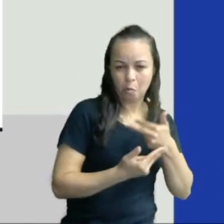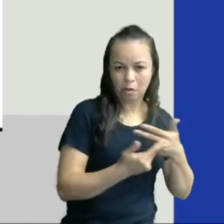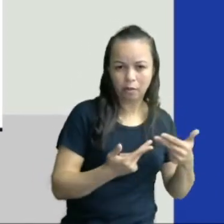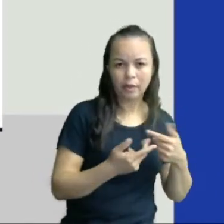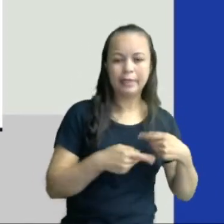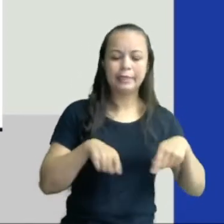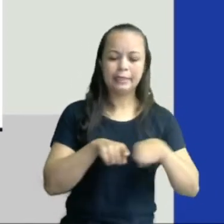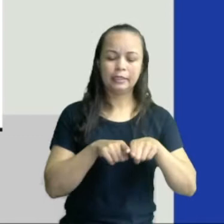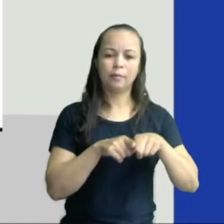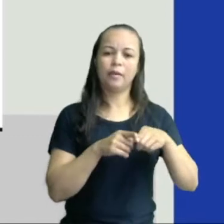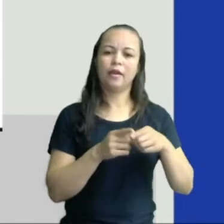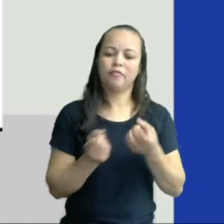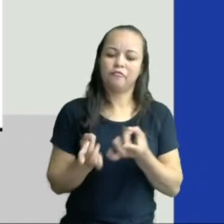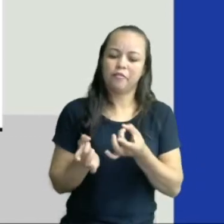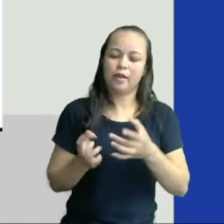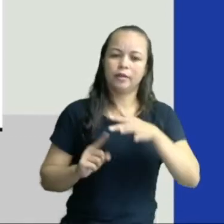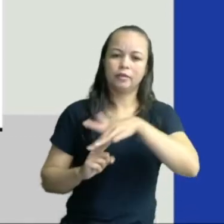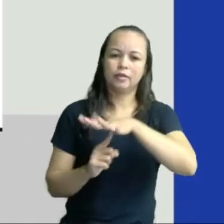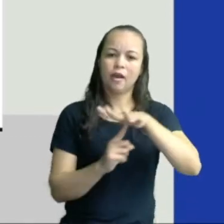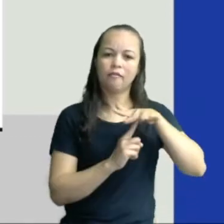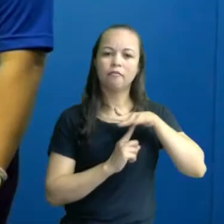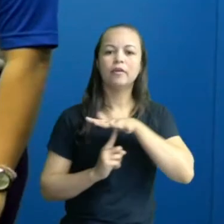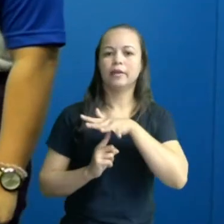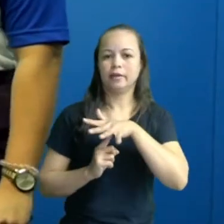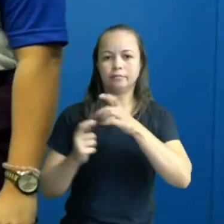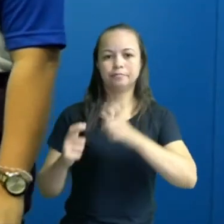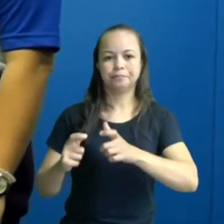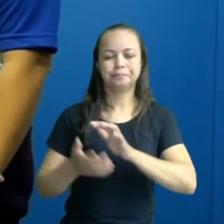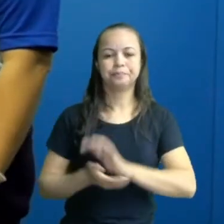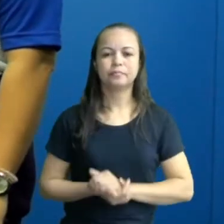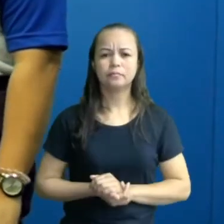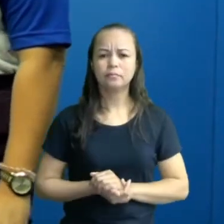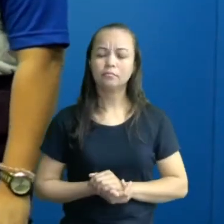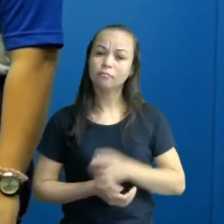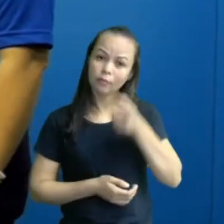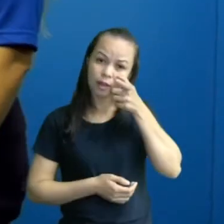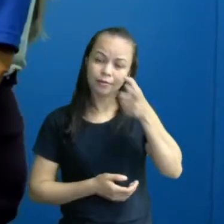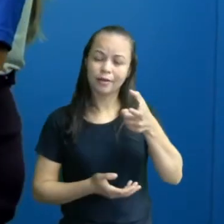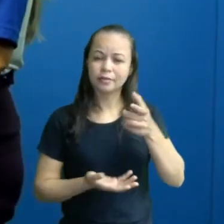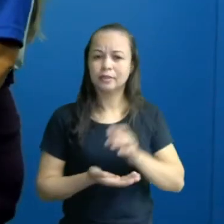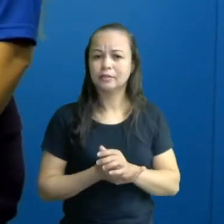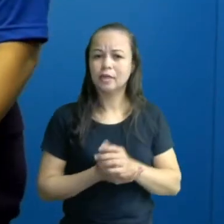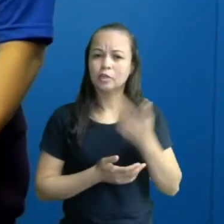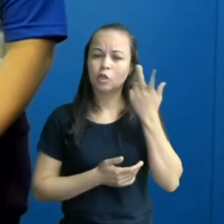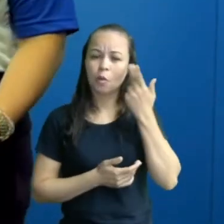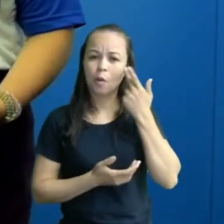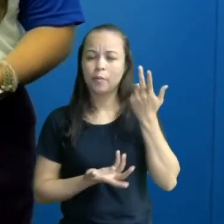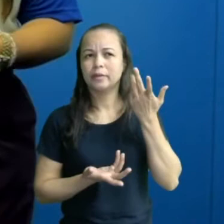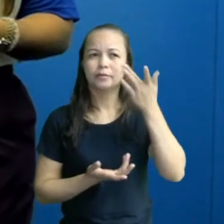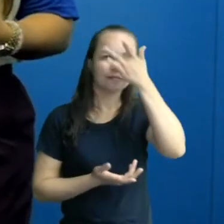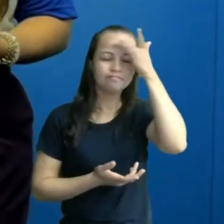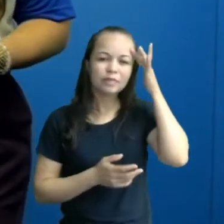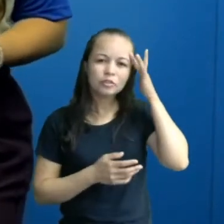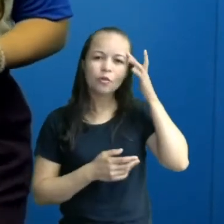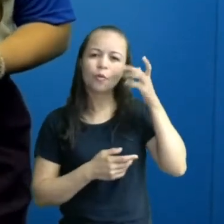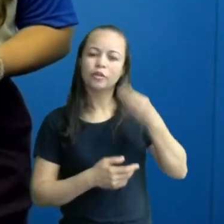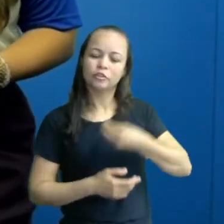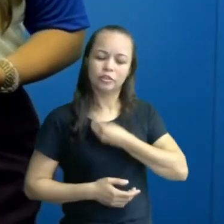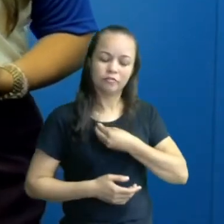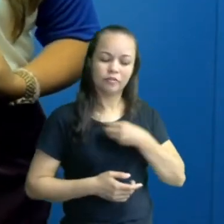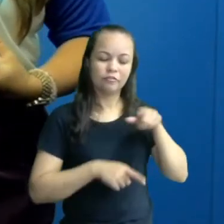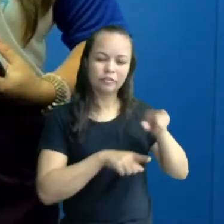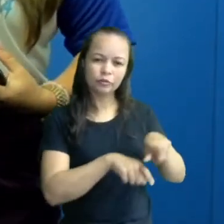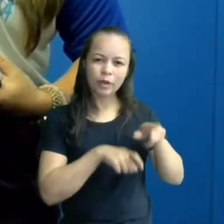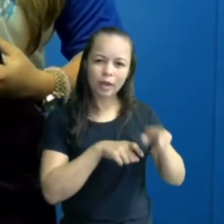vendida aqui na feira local. Então, olha que interessante. Normalmente, as pessoas que moram no campo, os trabalhadores